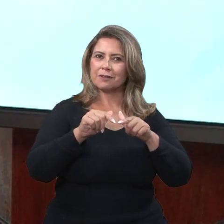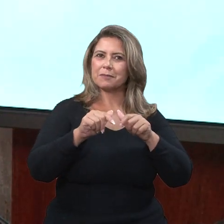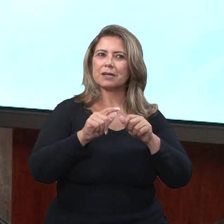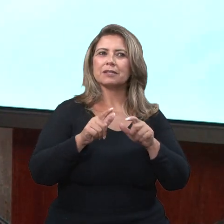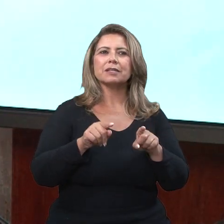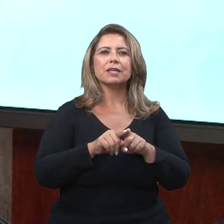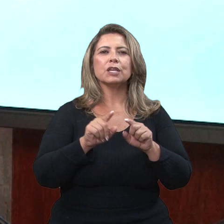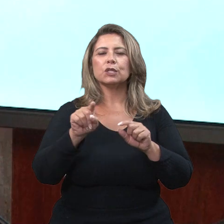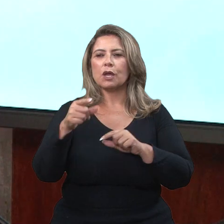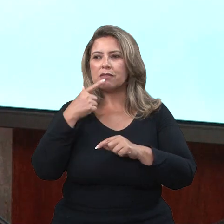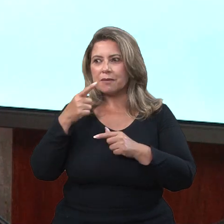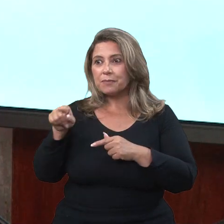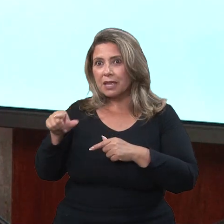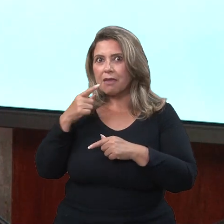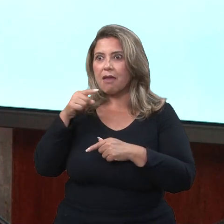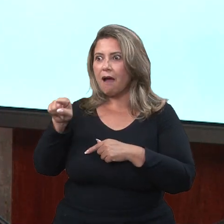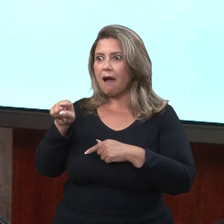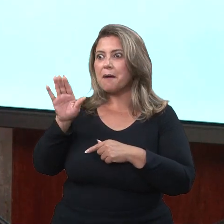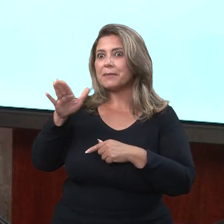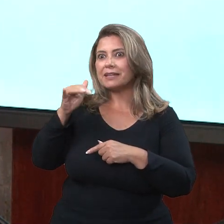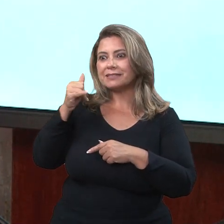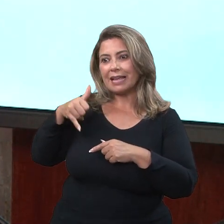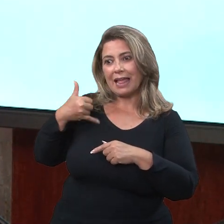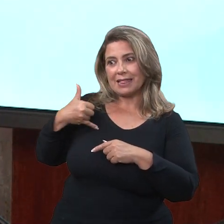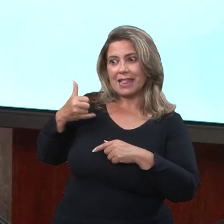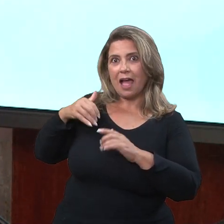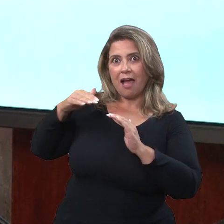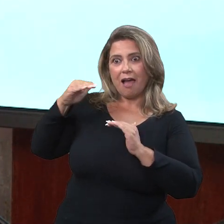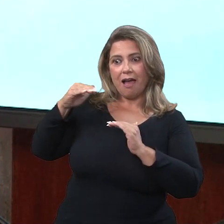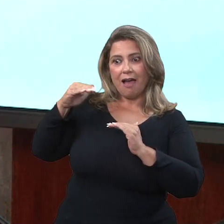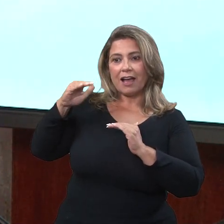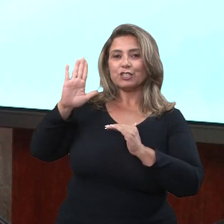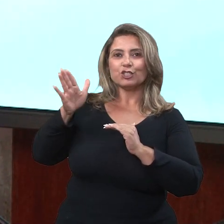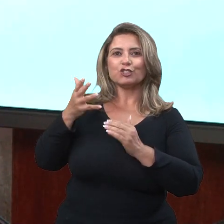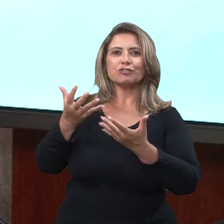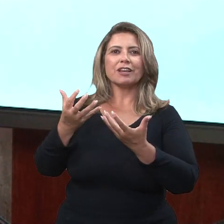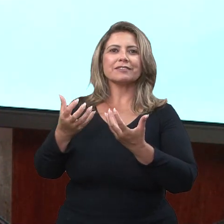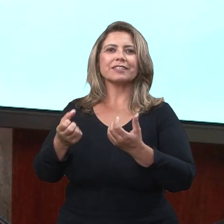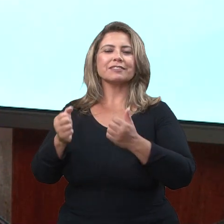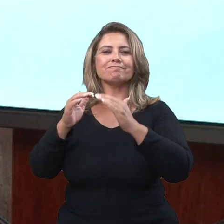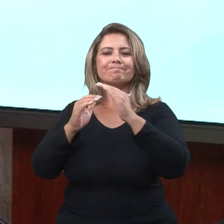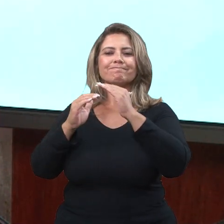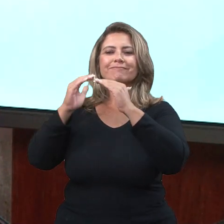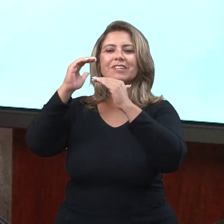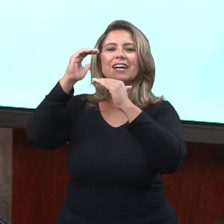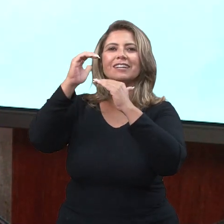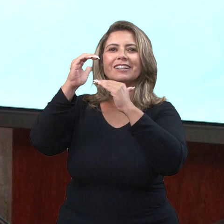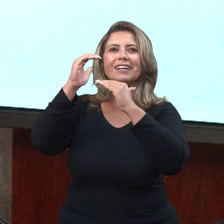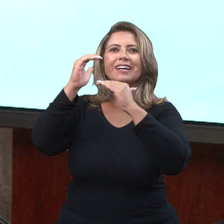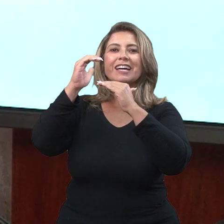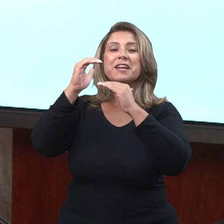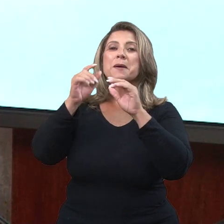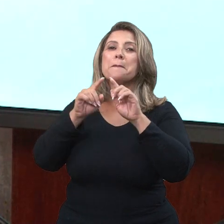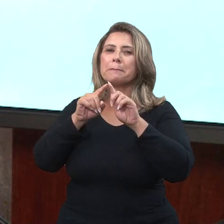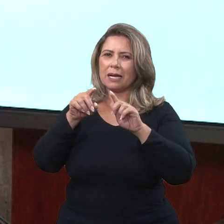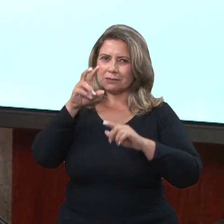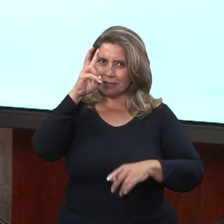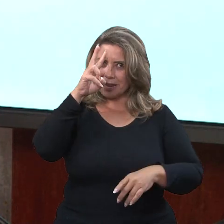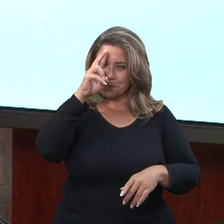do consentimento ou não, né? Uhum. Mas há uma relação de poder na sala de aula que o consentimento fica um